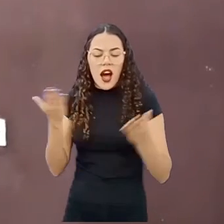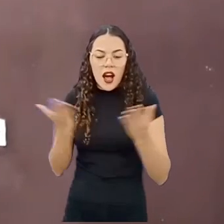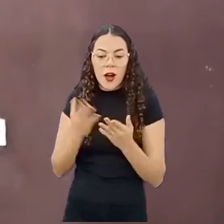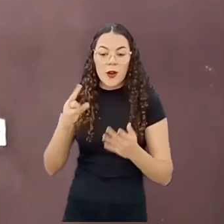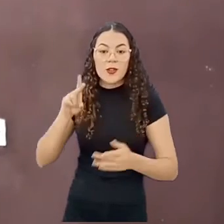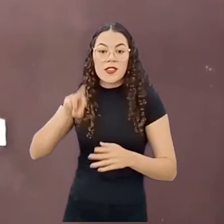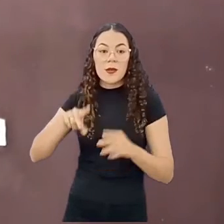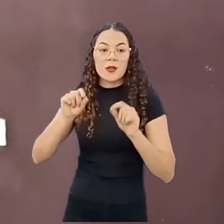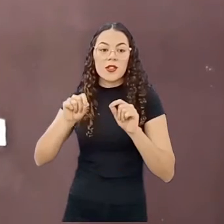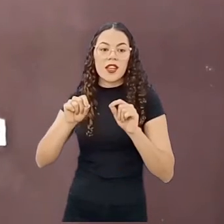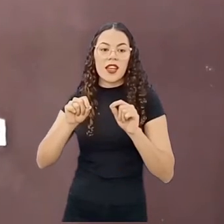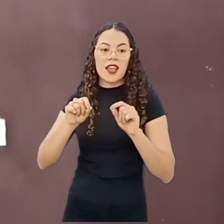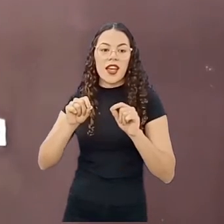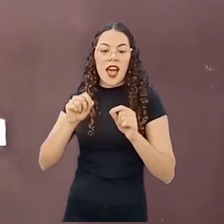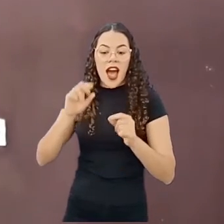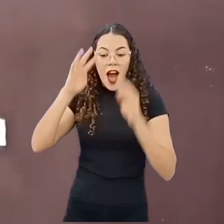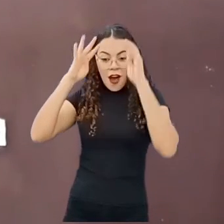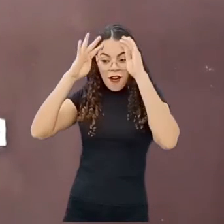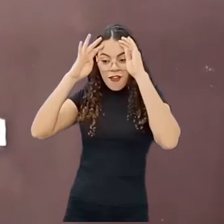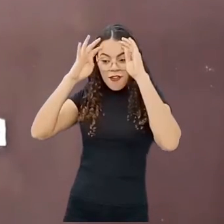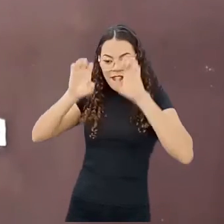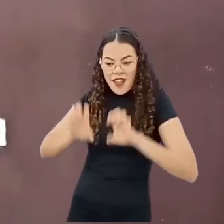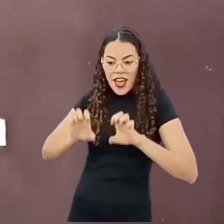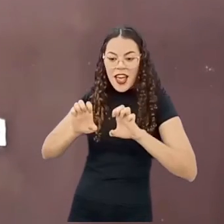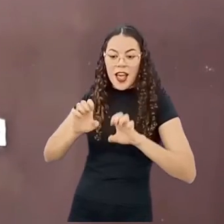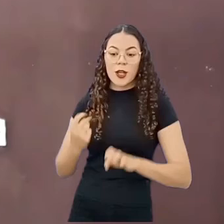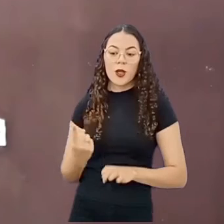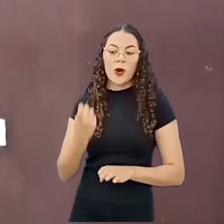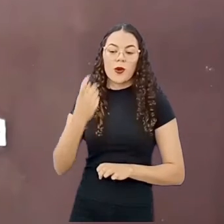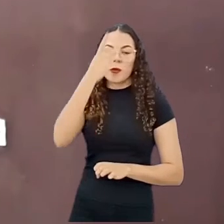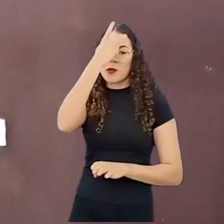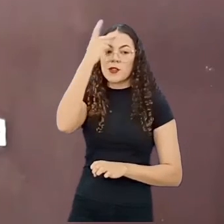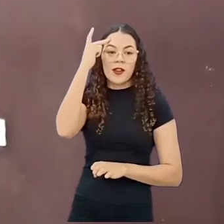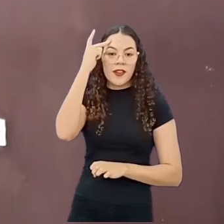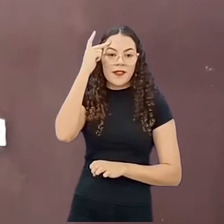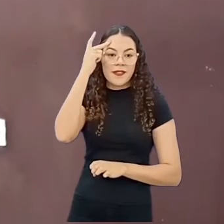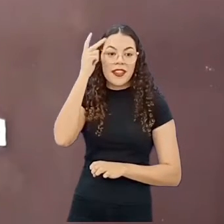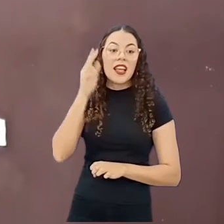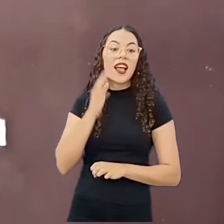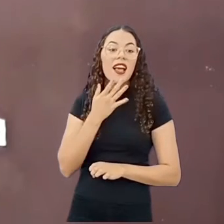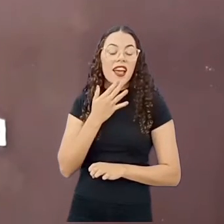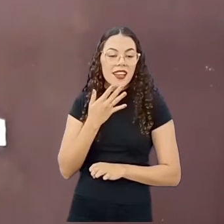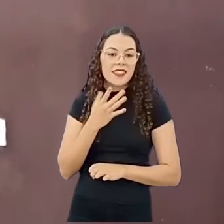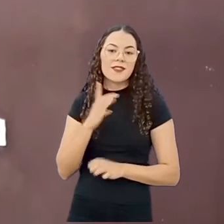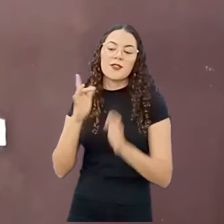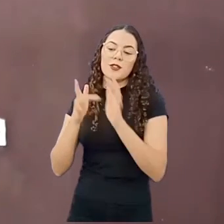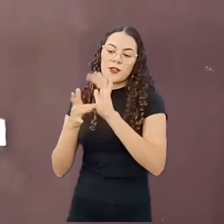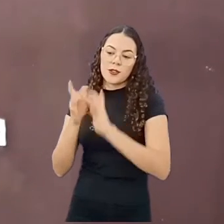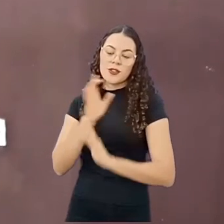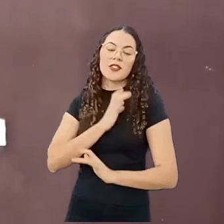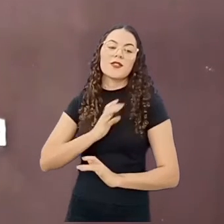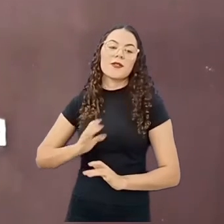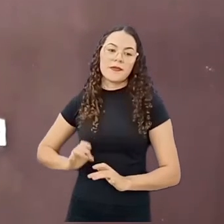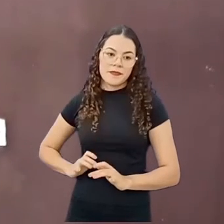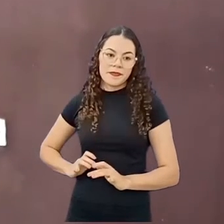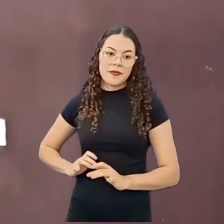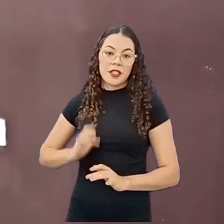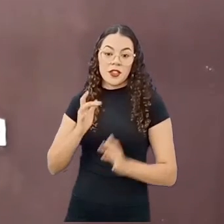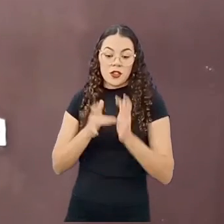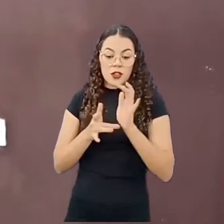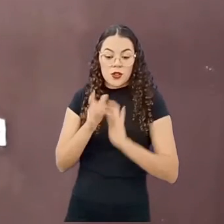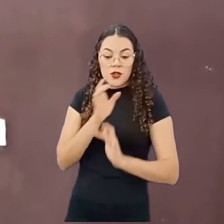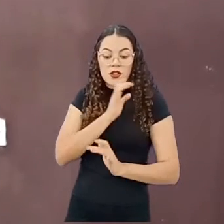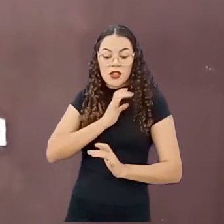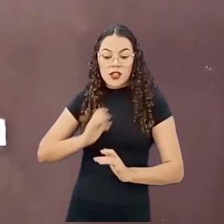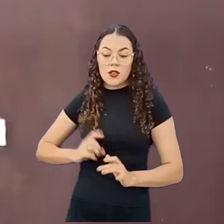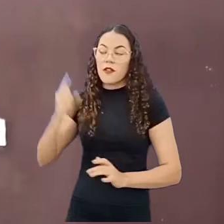irmãos depositavam sua fé em uma pessoa, Jesus Cristo. Jesus Cristo que veio